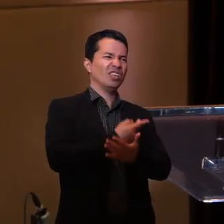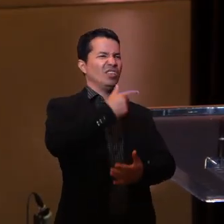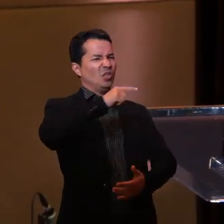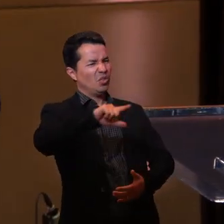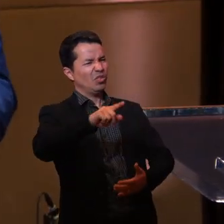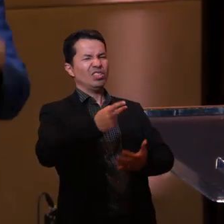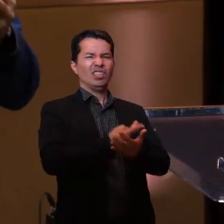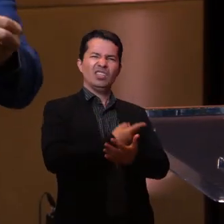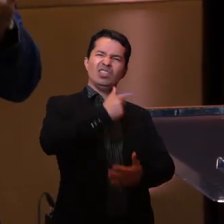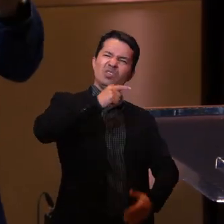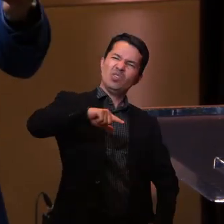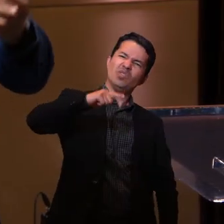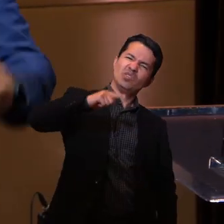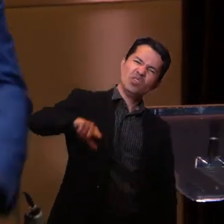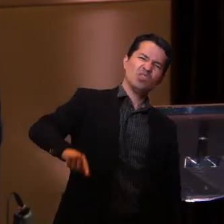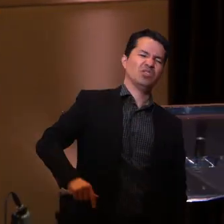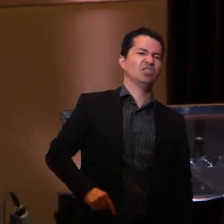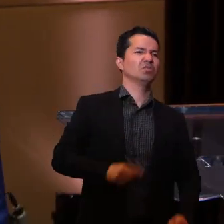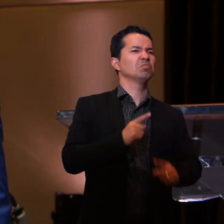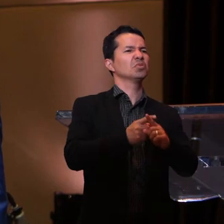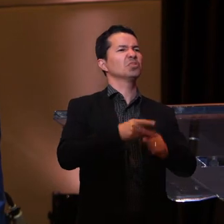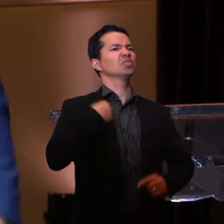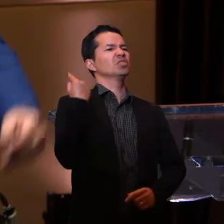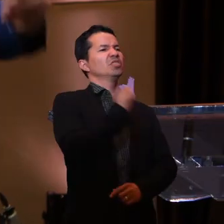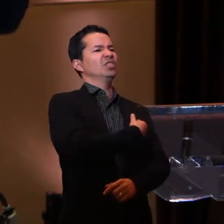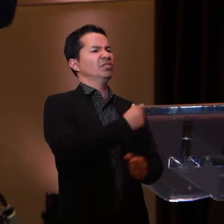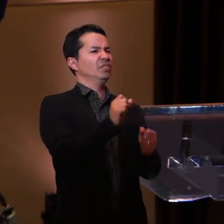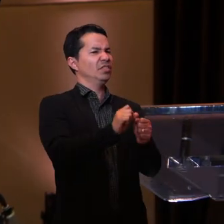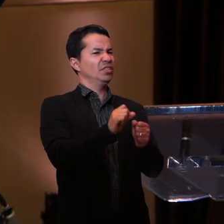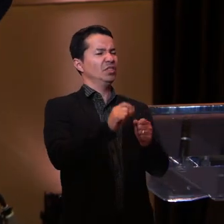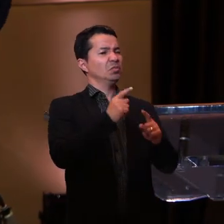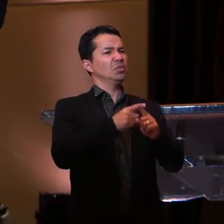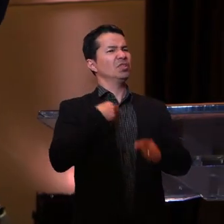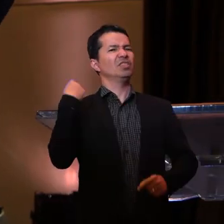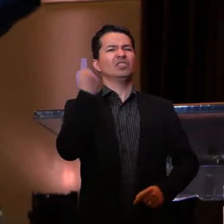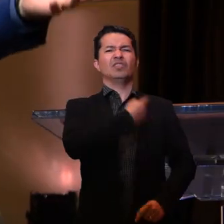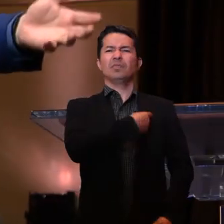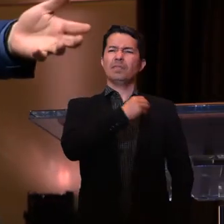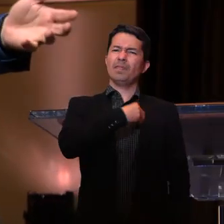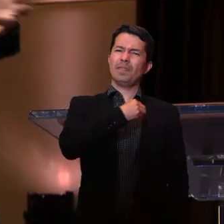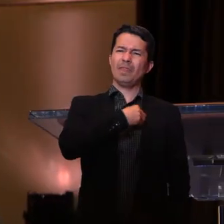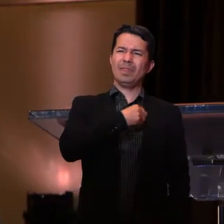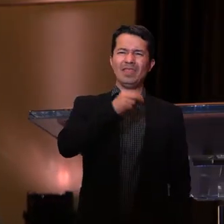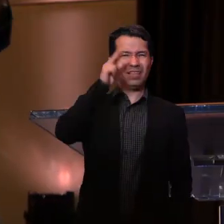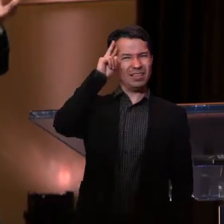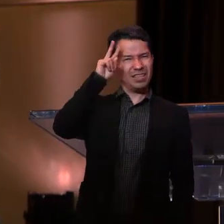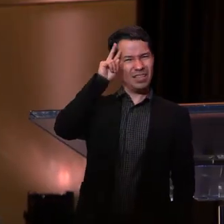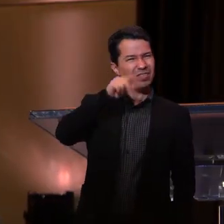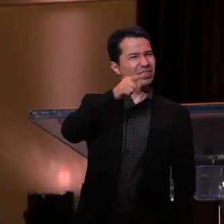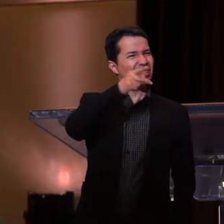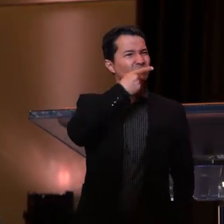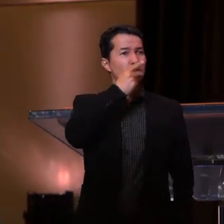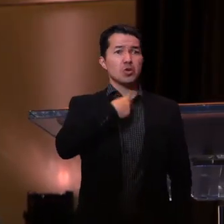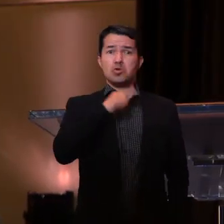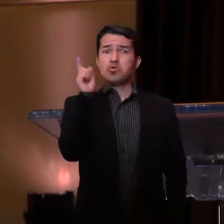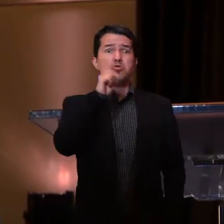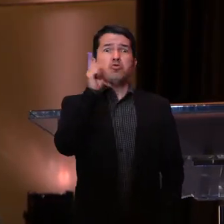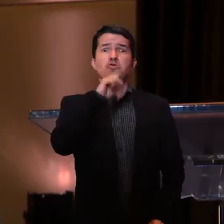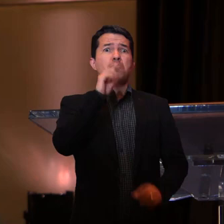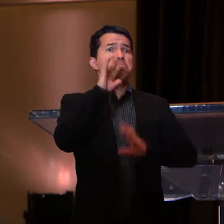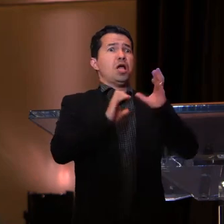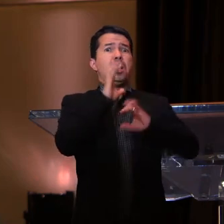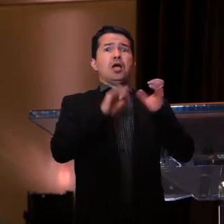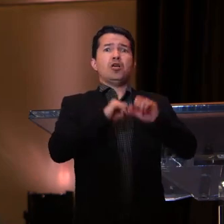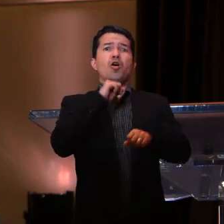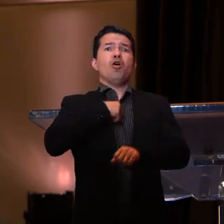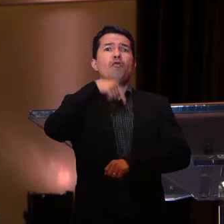Porque temos uma natureza caída. Quantas vezes você disse que não ia brigar mais em casa, mas brigou de novo? Quantas